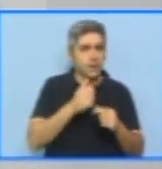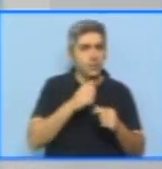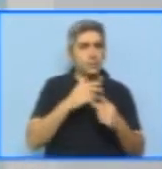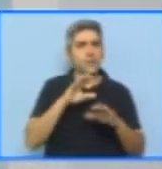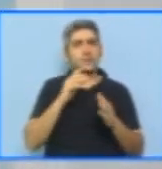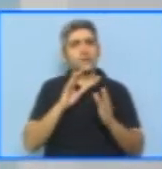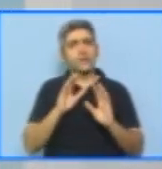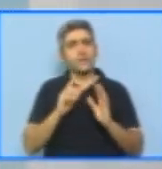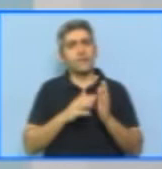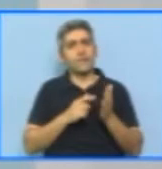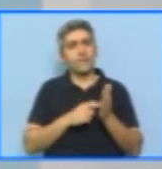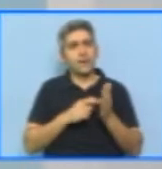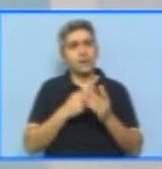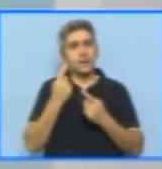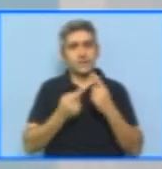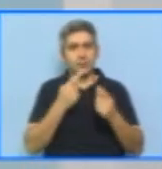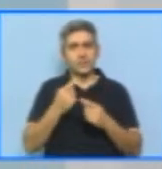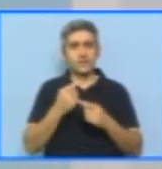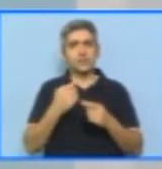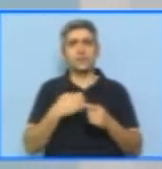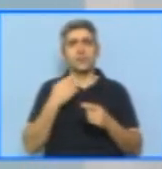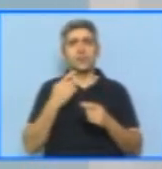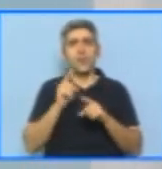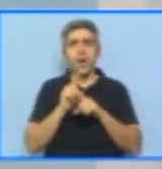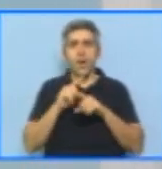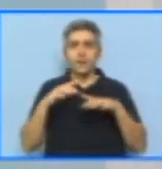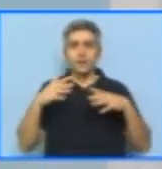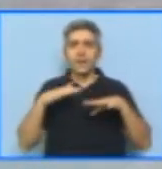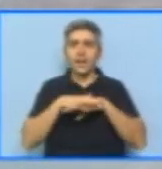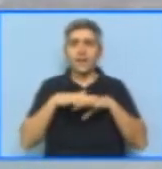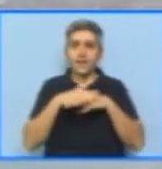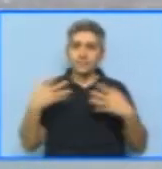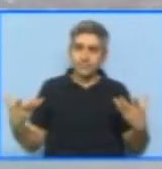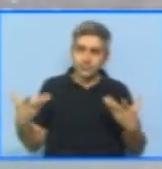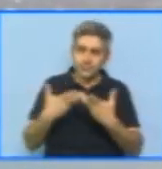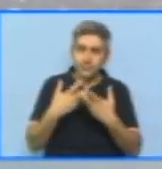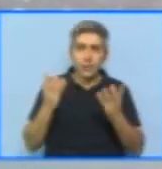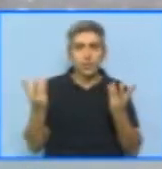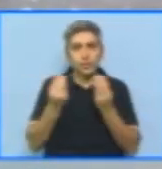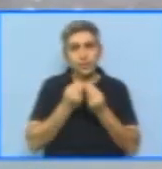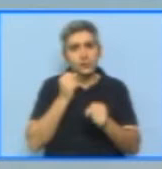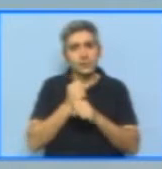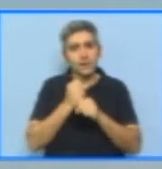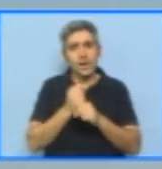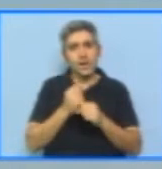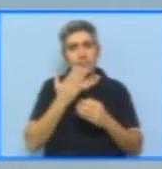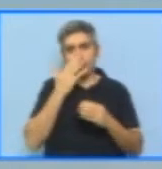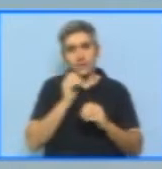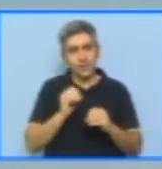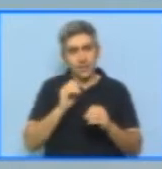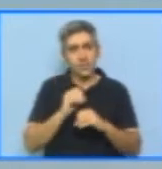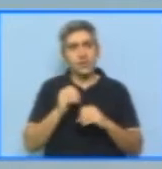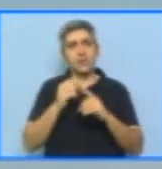depois falta, por vezes, um certo entrosamento, um certo trabalhar em conjunto. E aí, para um perito